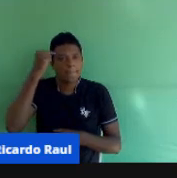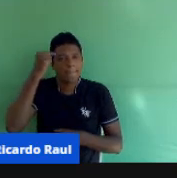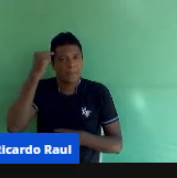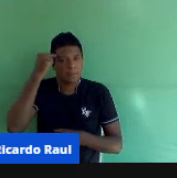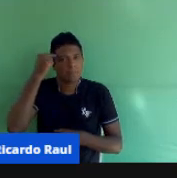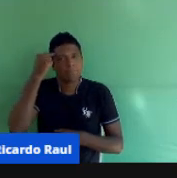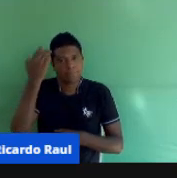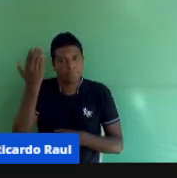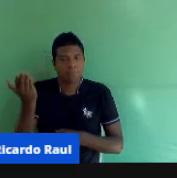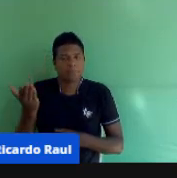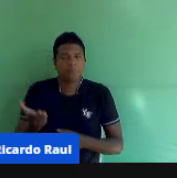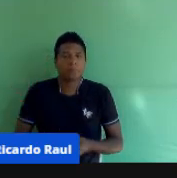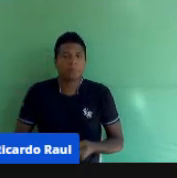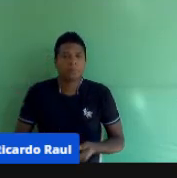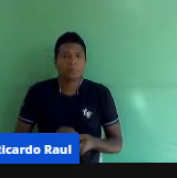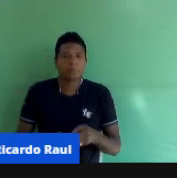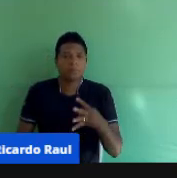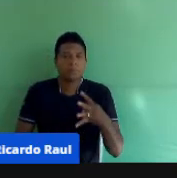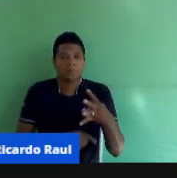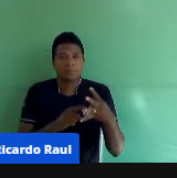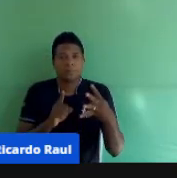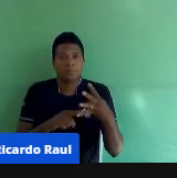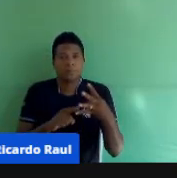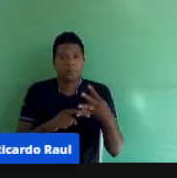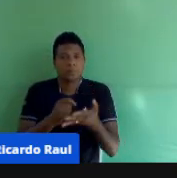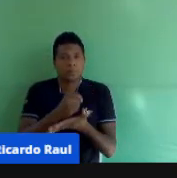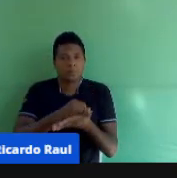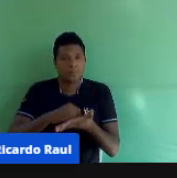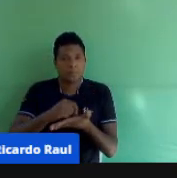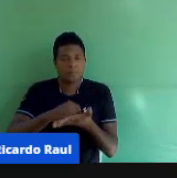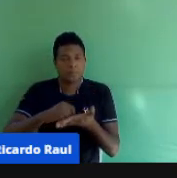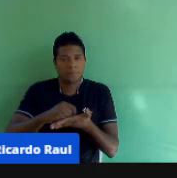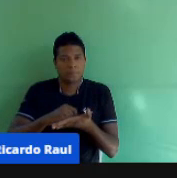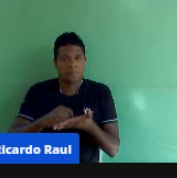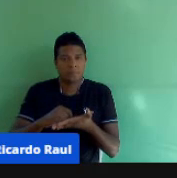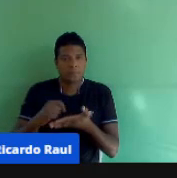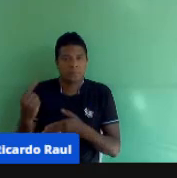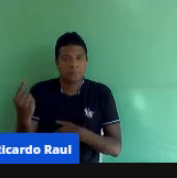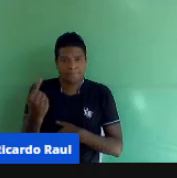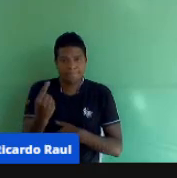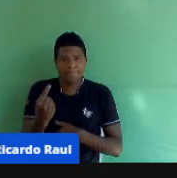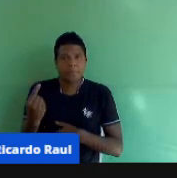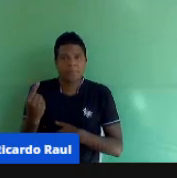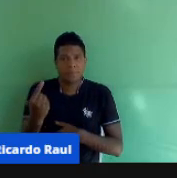crítico, e o desenho individual, que tem uma grande potência